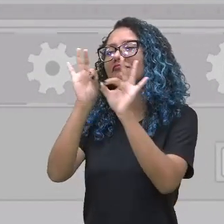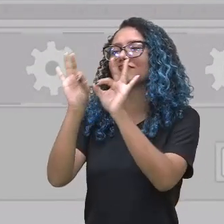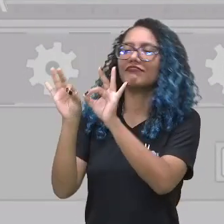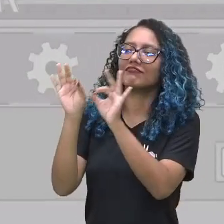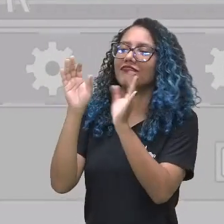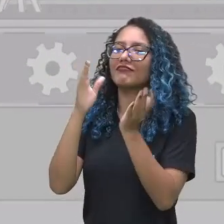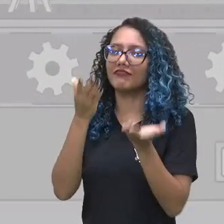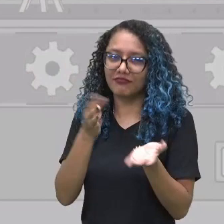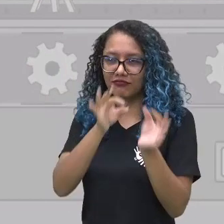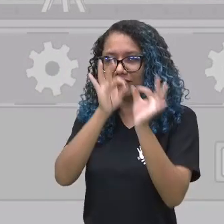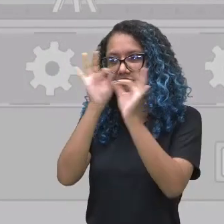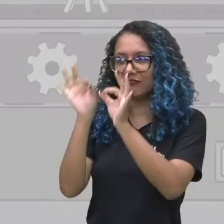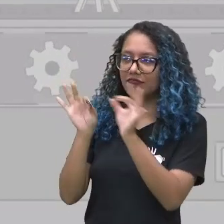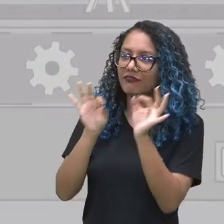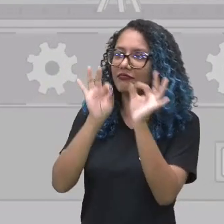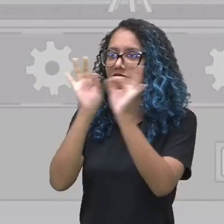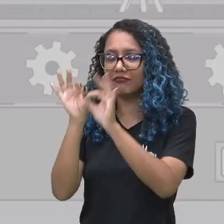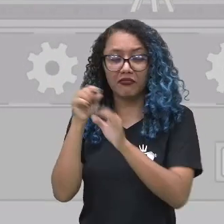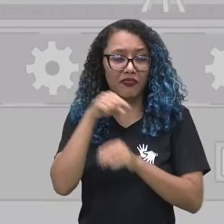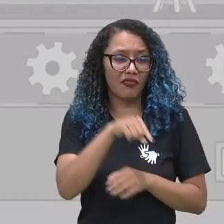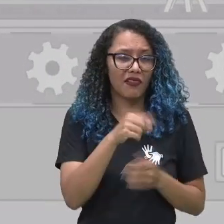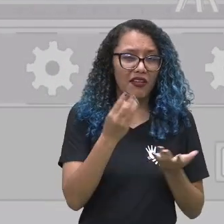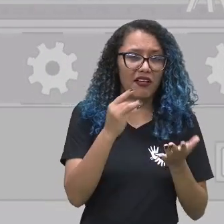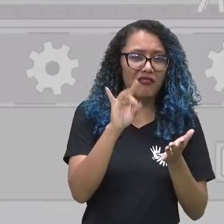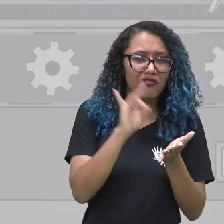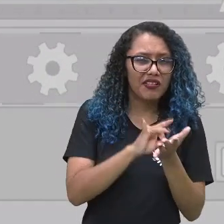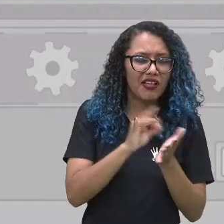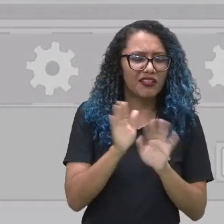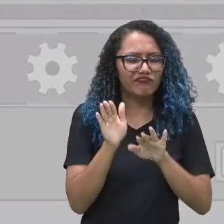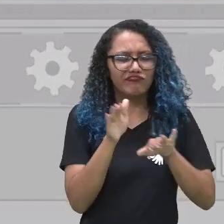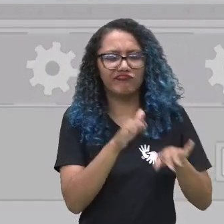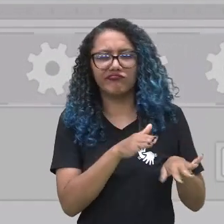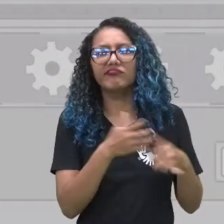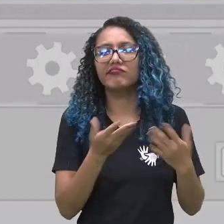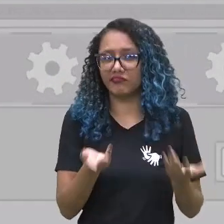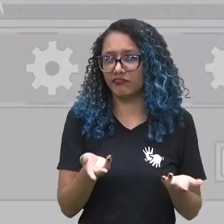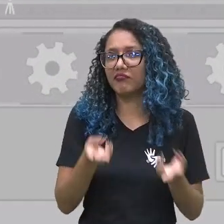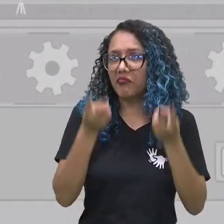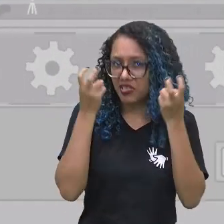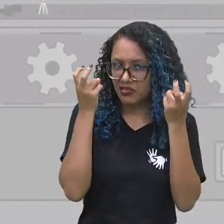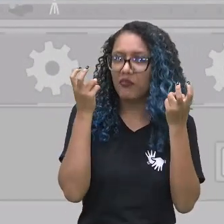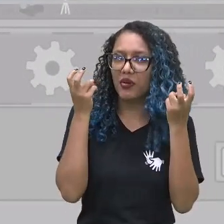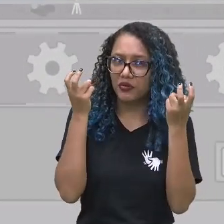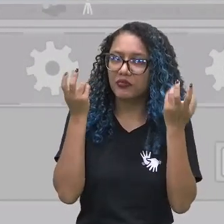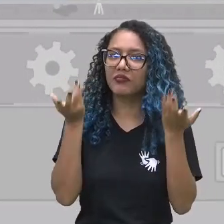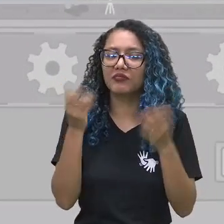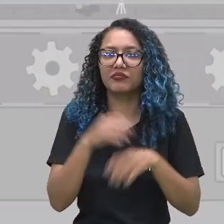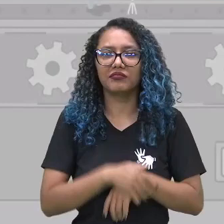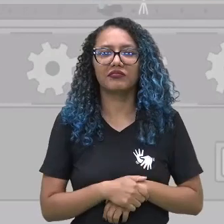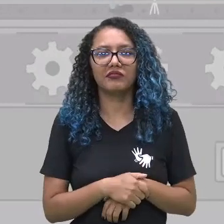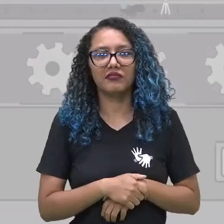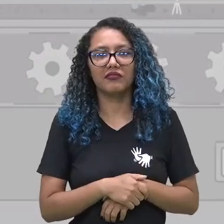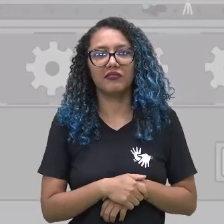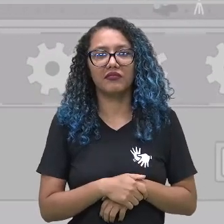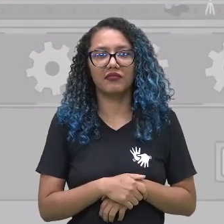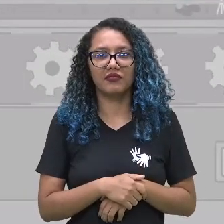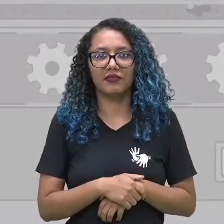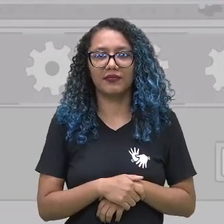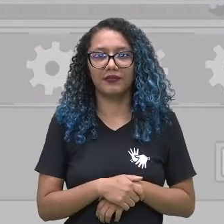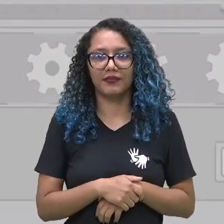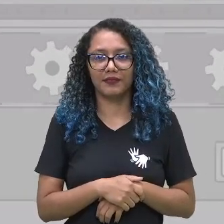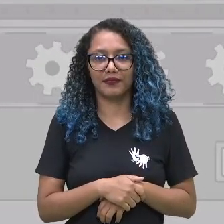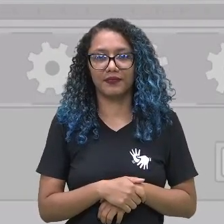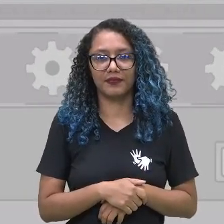levar, então, ao esquecimento da realidade em que ele vive. Então, essa é a realidade aí que